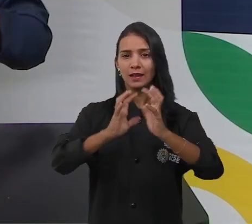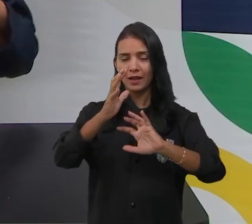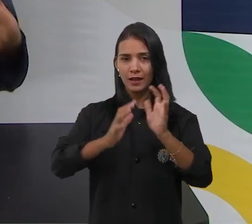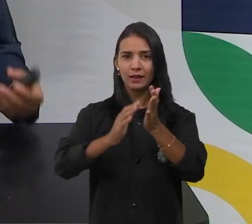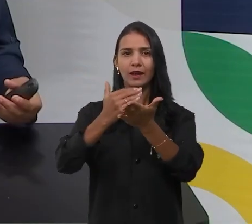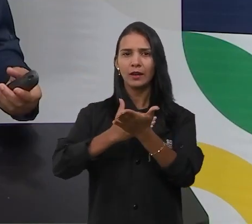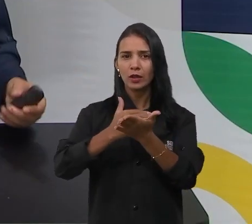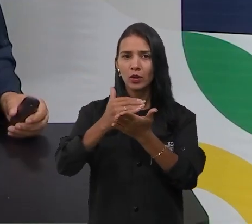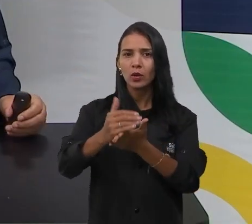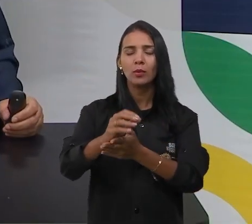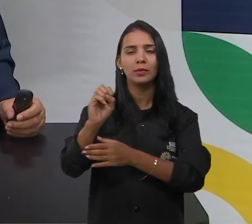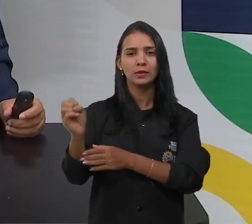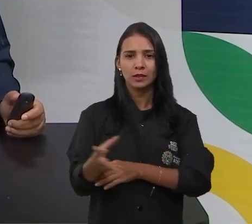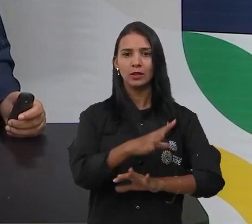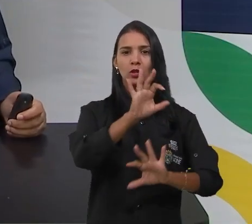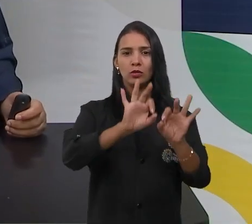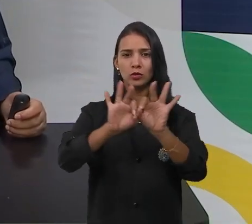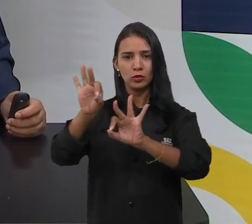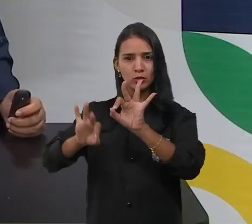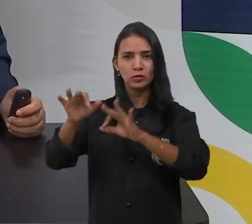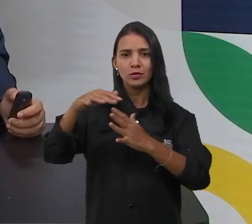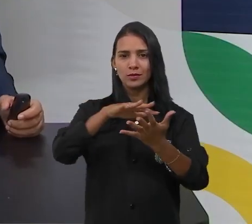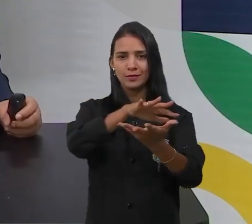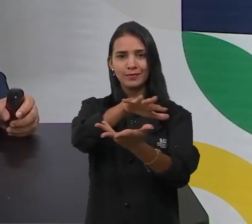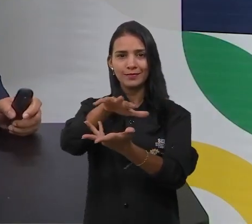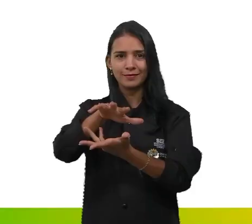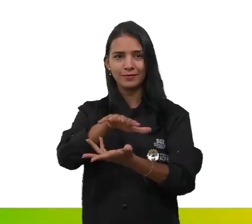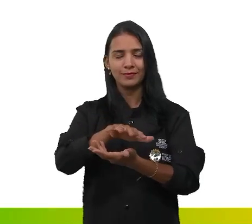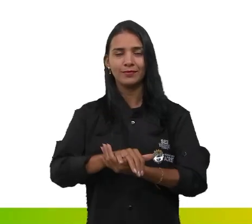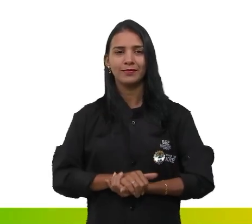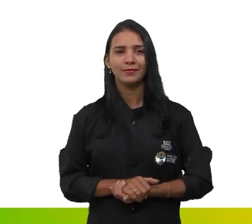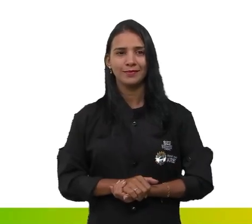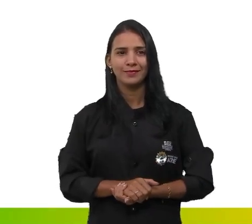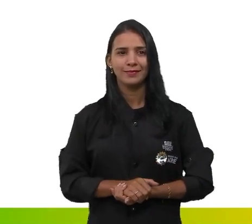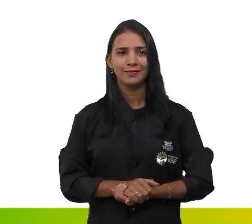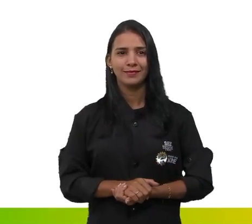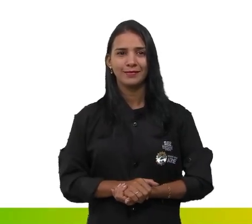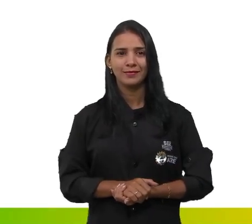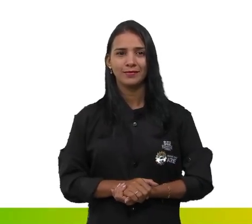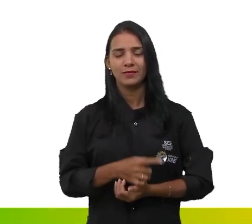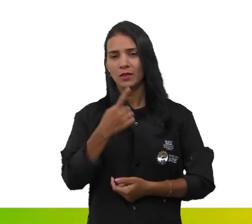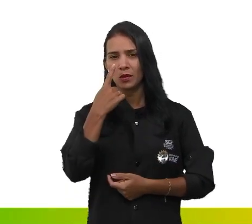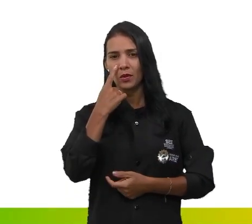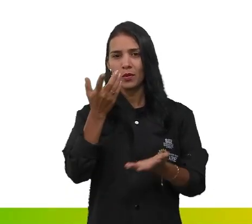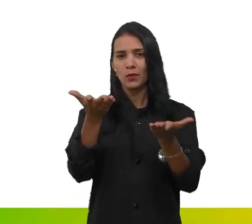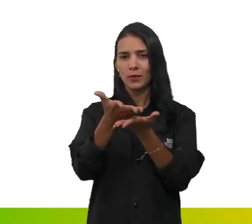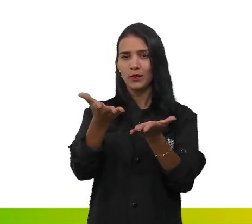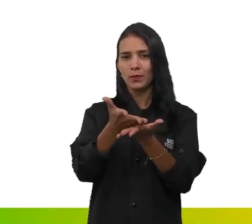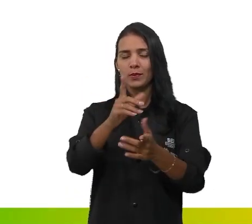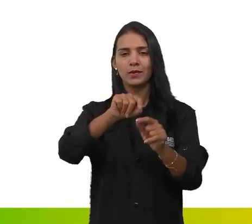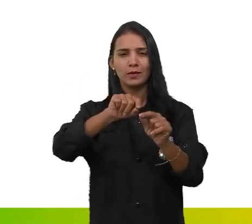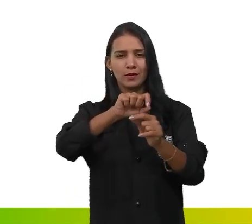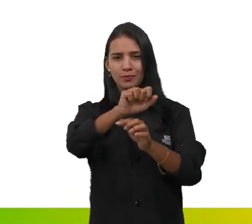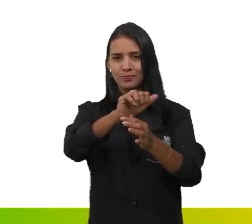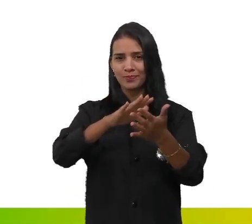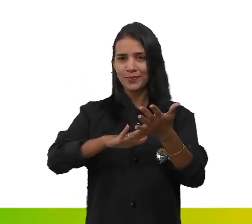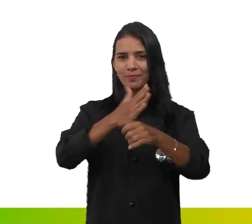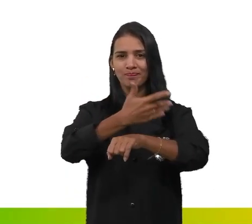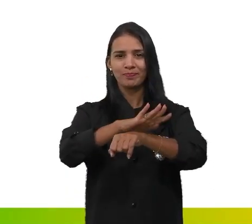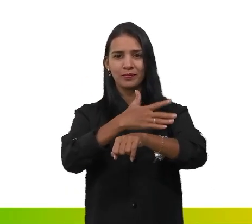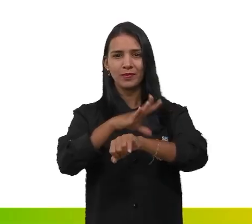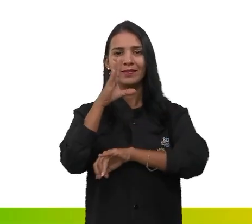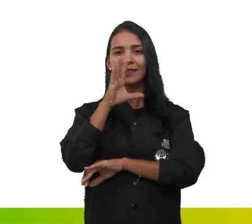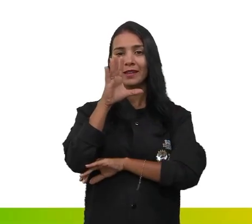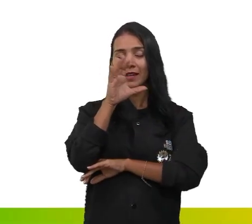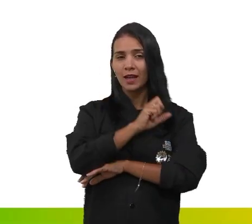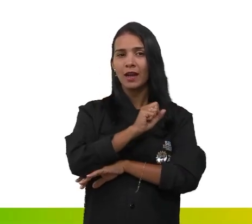início à nova ordem mundial, ok? Bom, aqui nós vamos exercitar a nossa aula de hoje através de